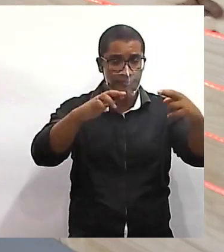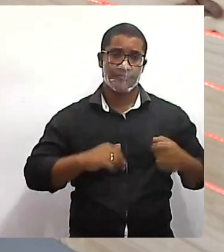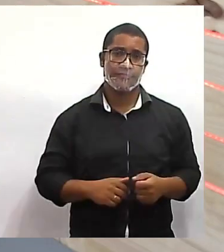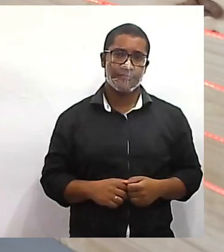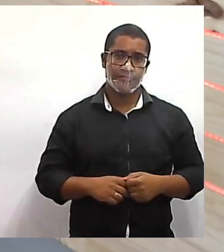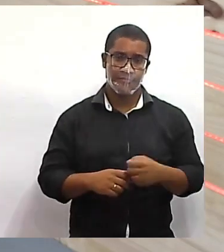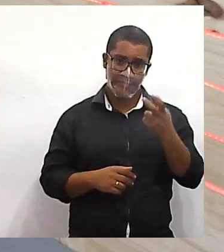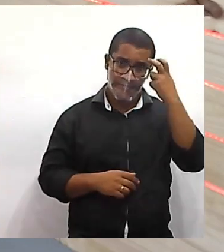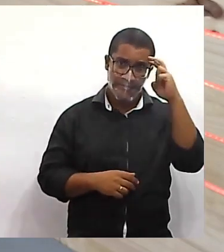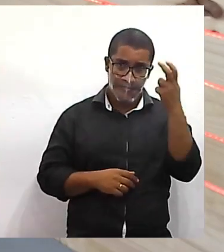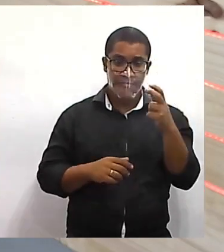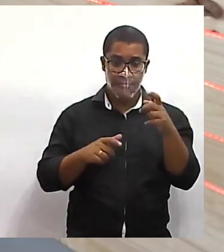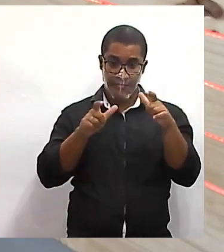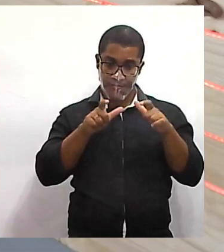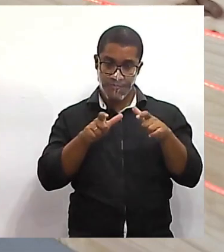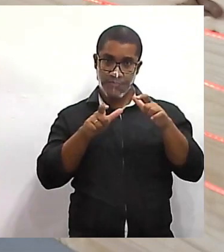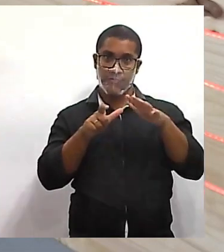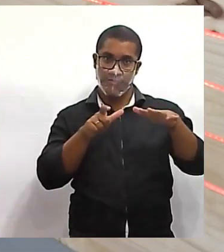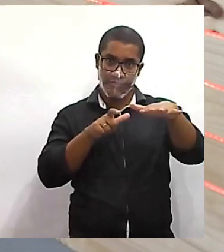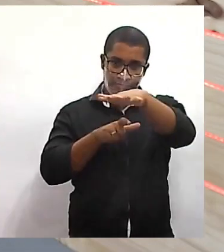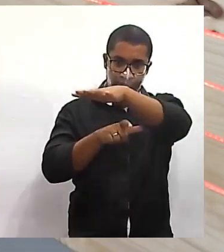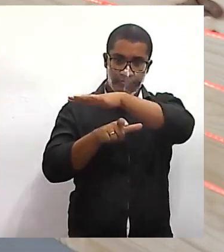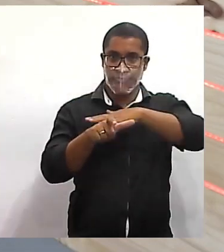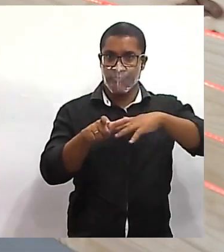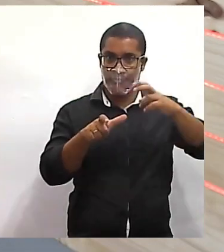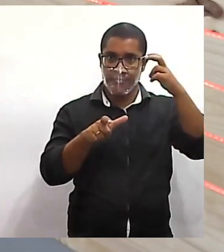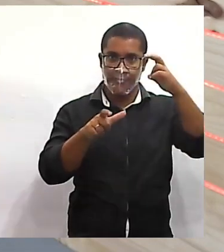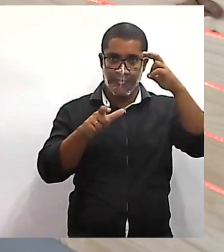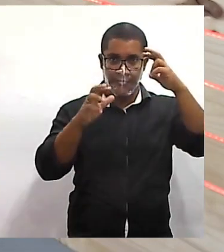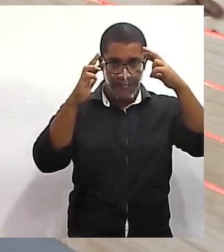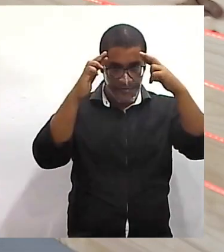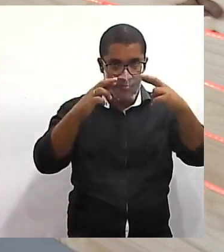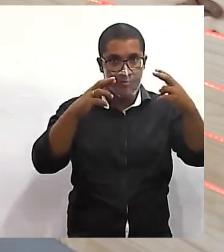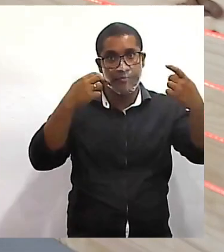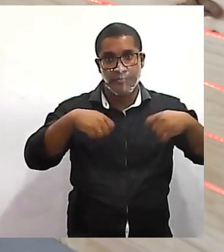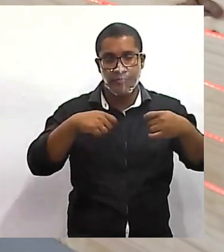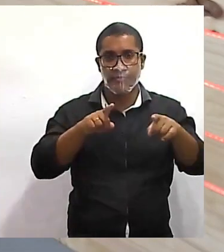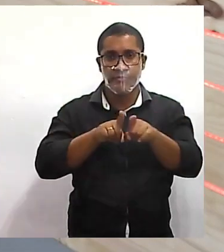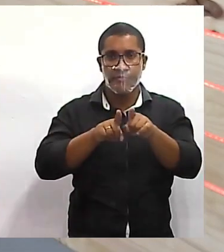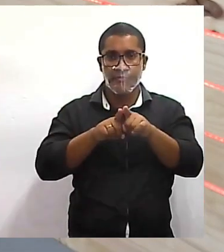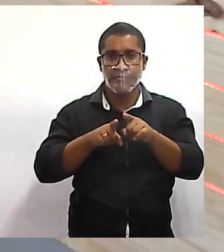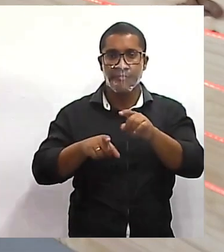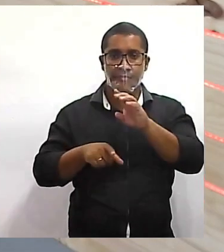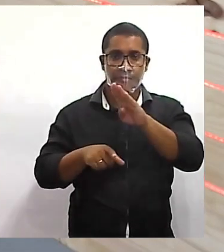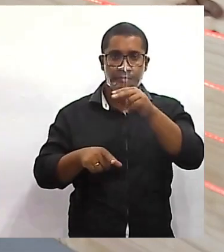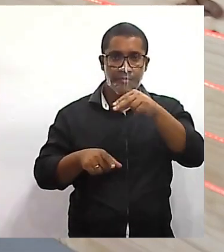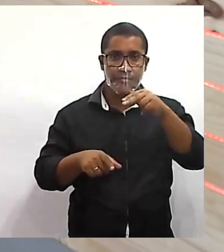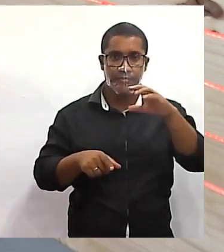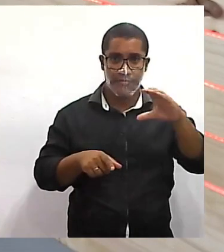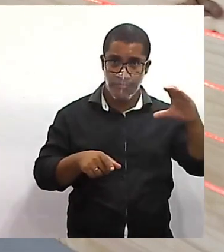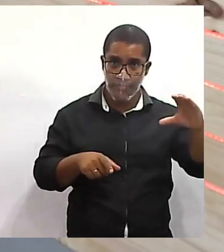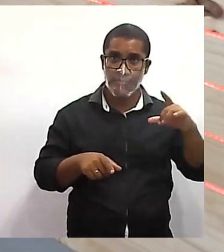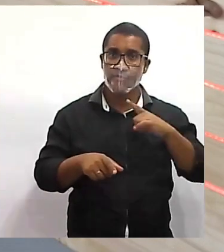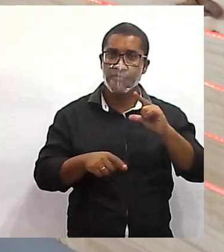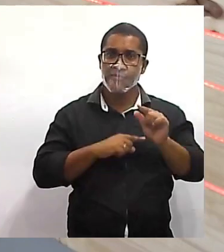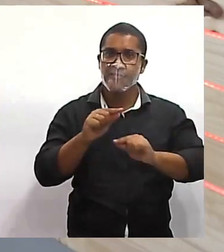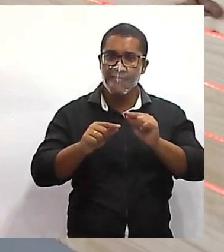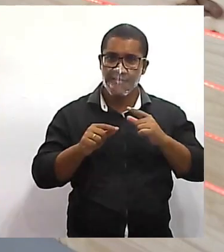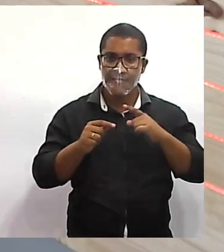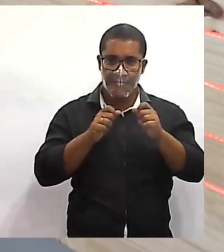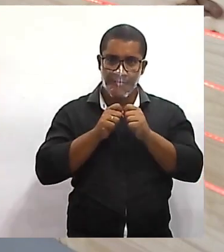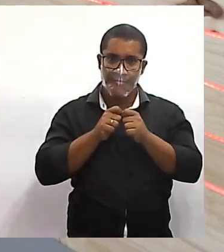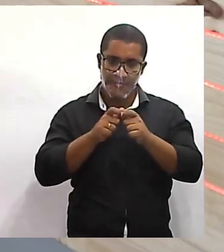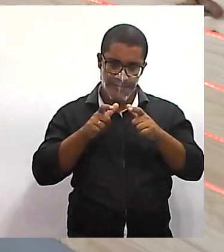a cultura local, né? E a Base Nacional Comum Curricular dá esta amplitude